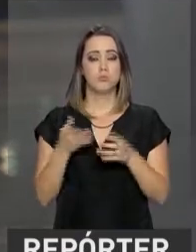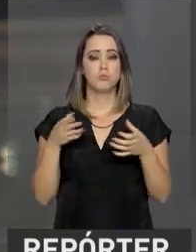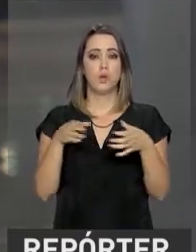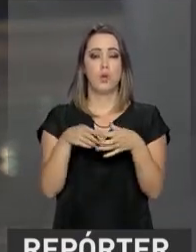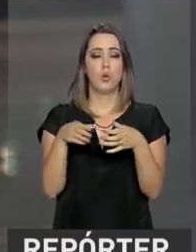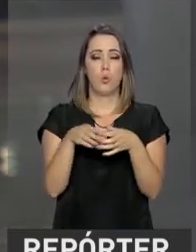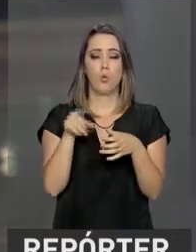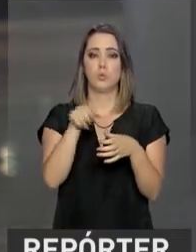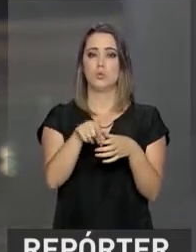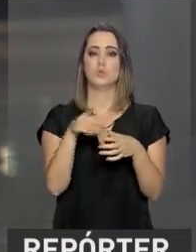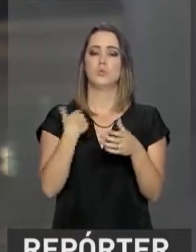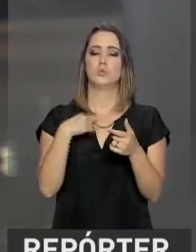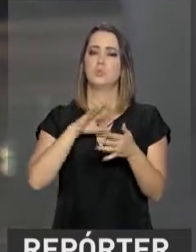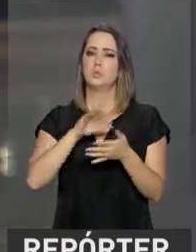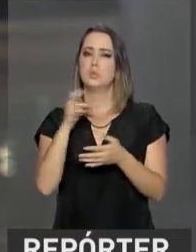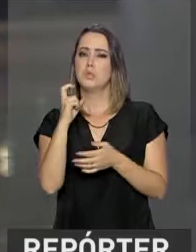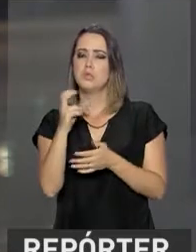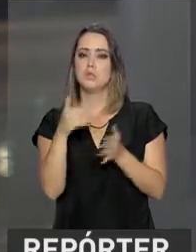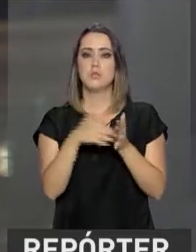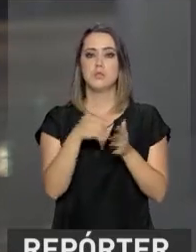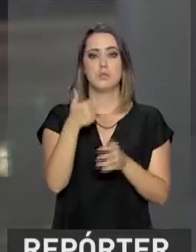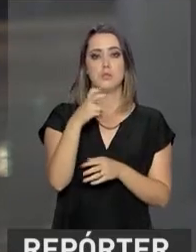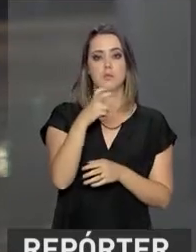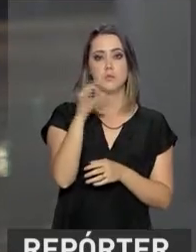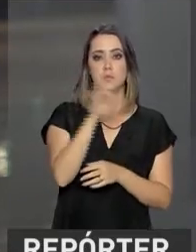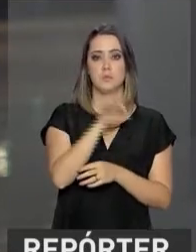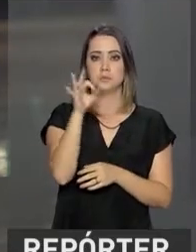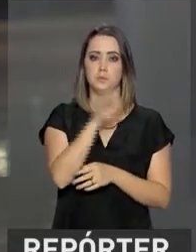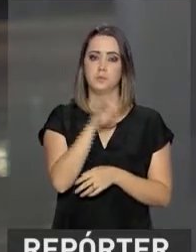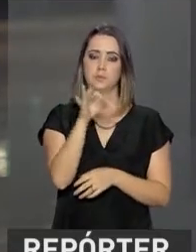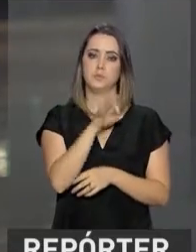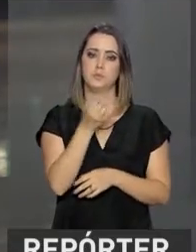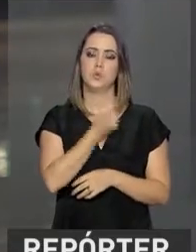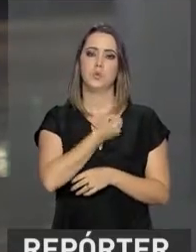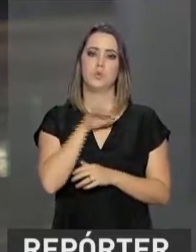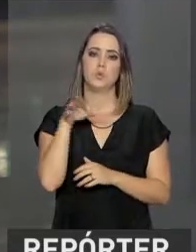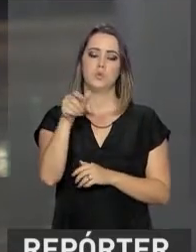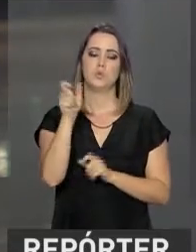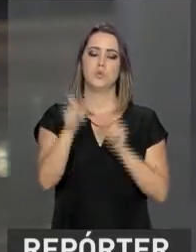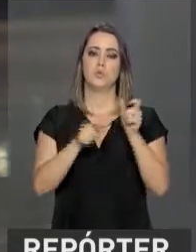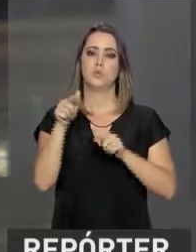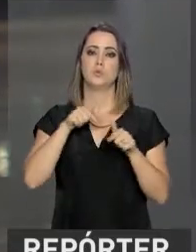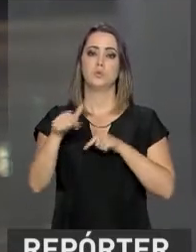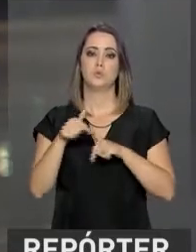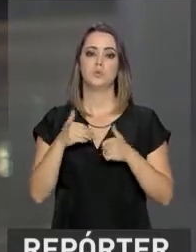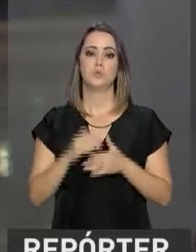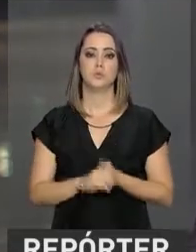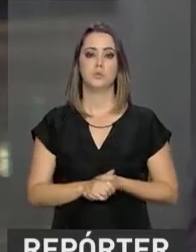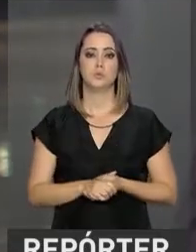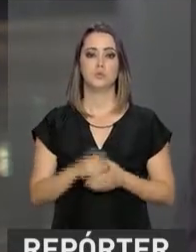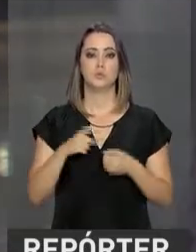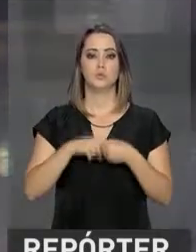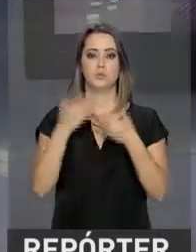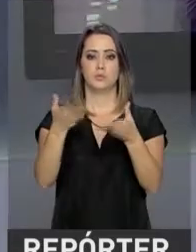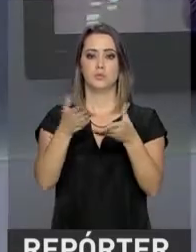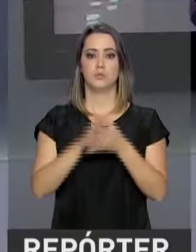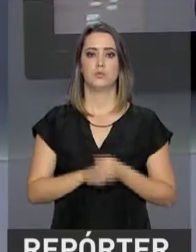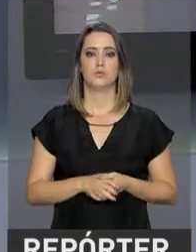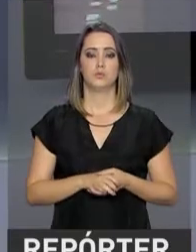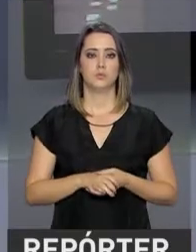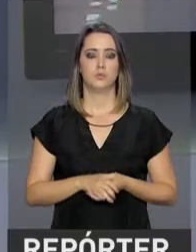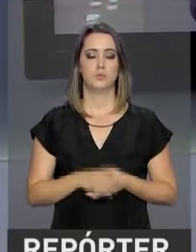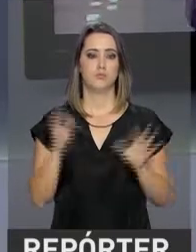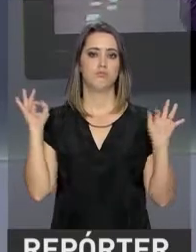aí com cotas que variam de 5 a 15 por cento do número total de funcionários da empresa foto com você no estúdio